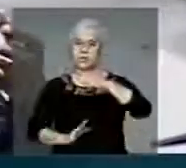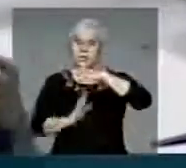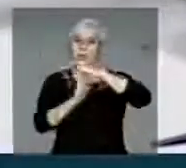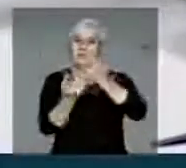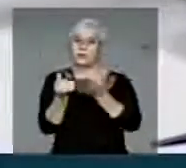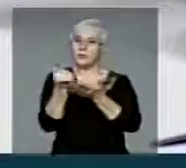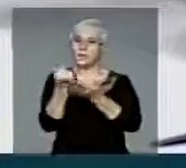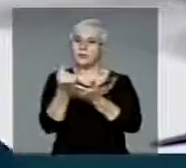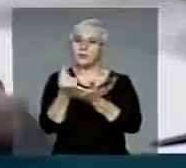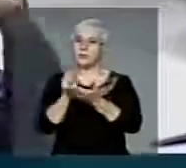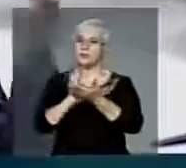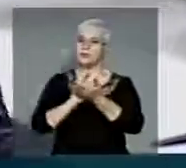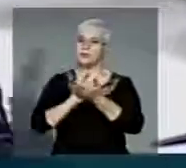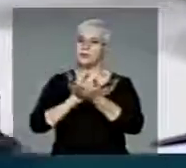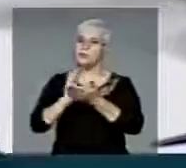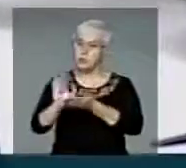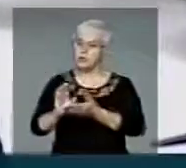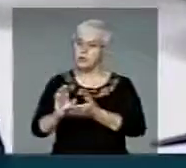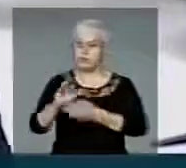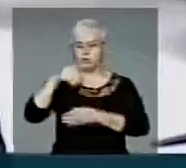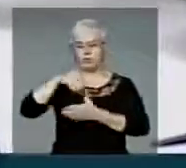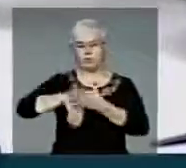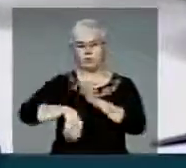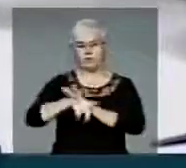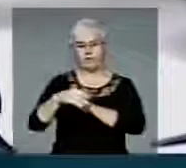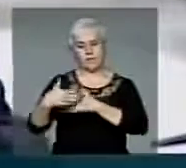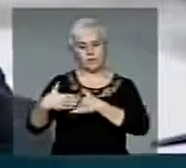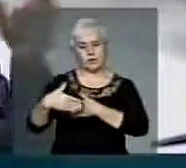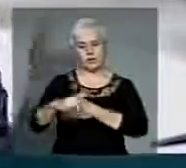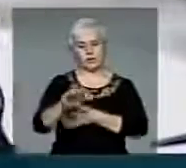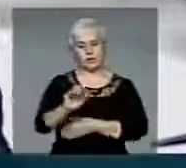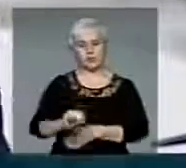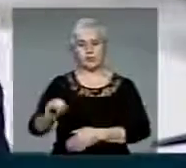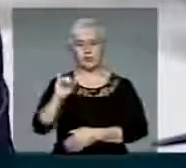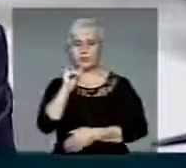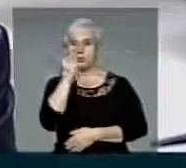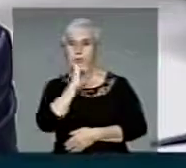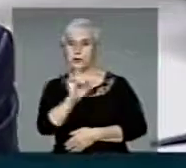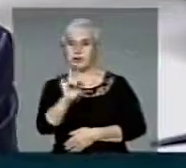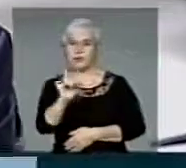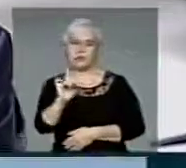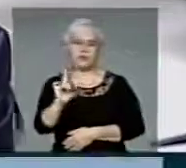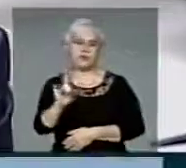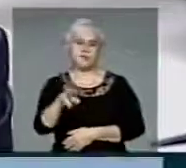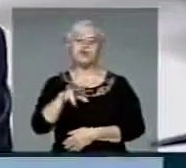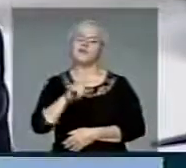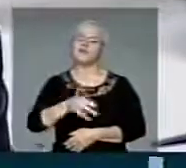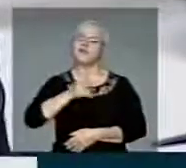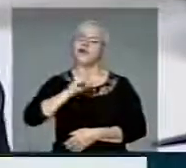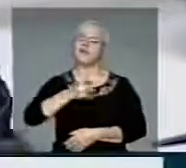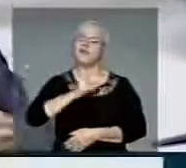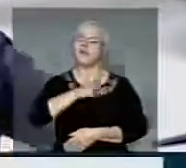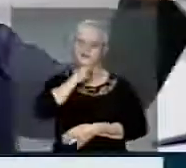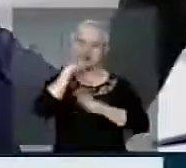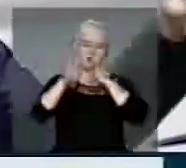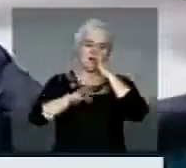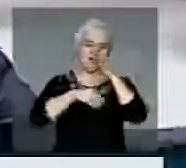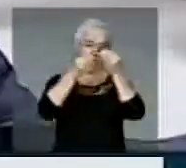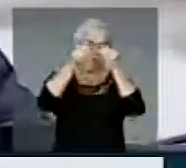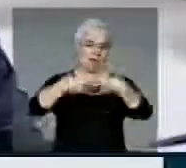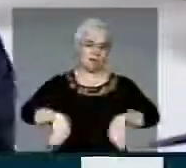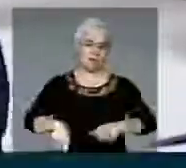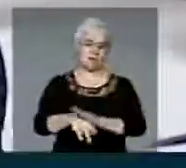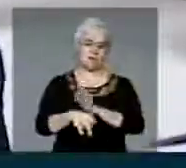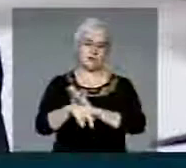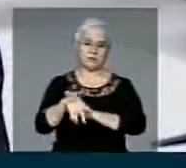gente limitar o abuso do poder econômico no processo eleitoral. Se não houver isso, vamos continuar com os escândalos.